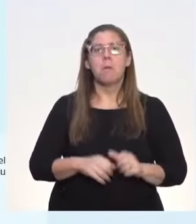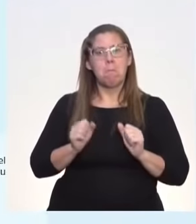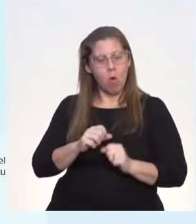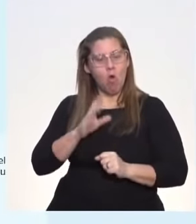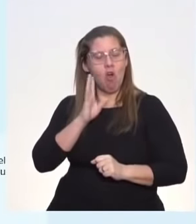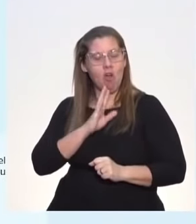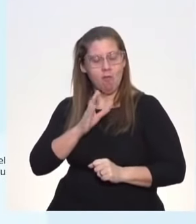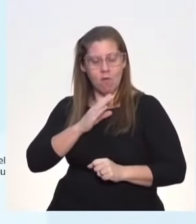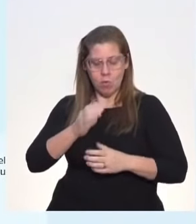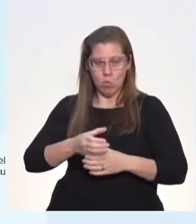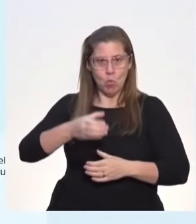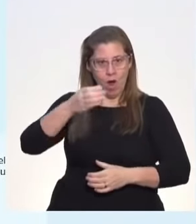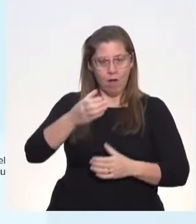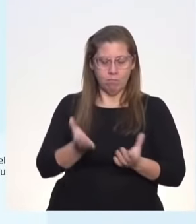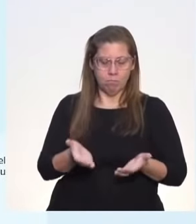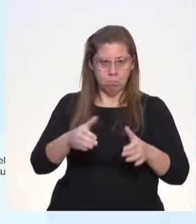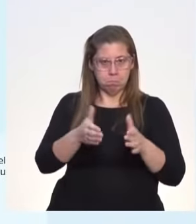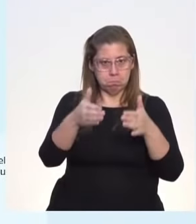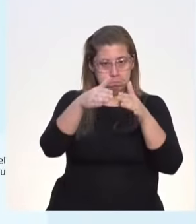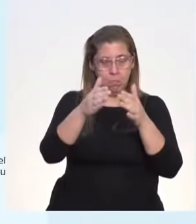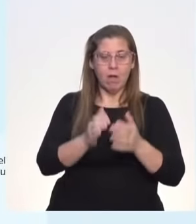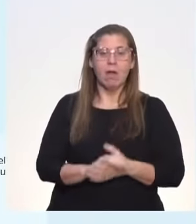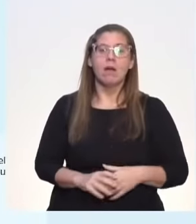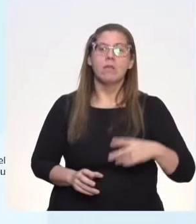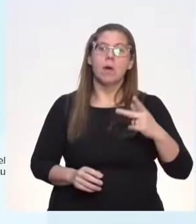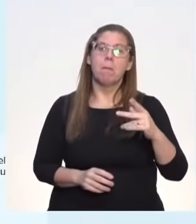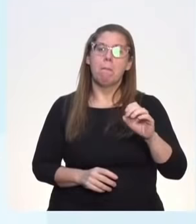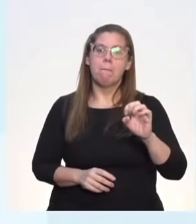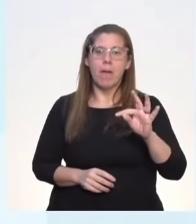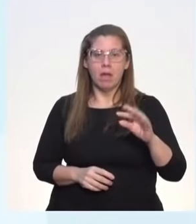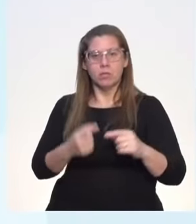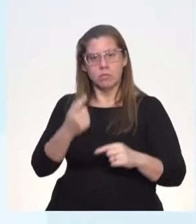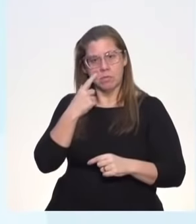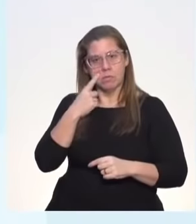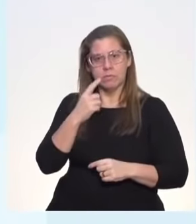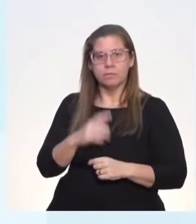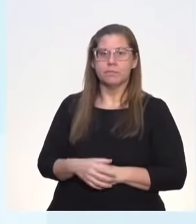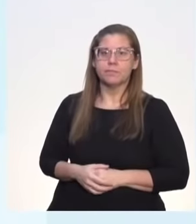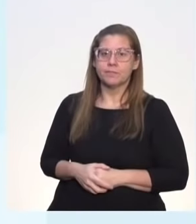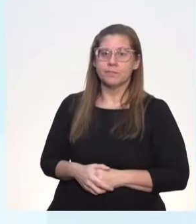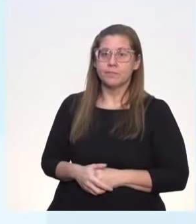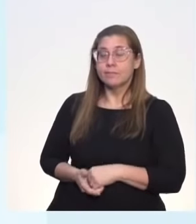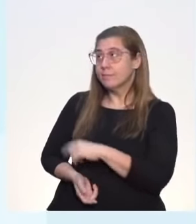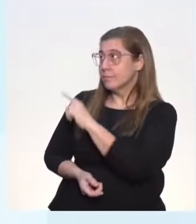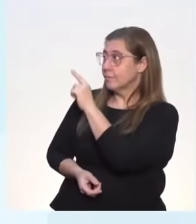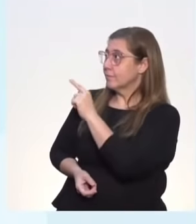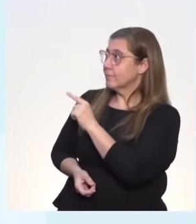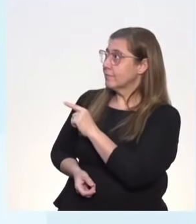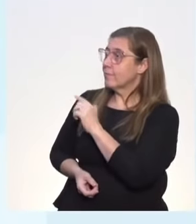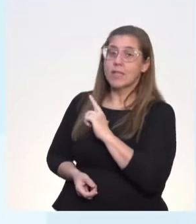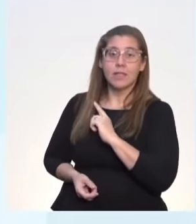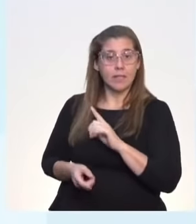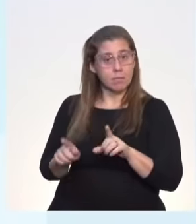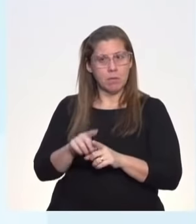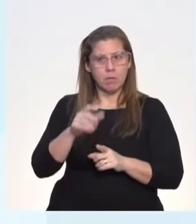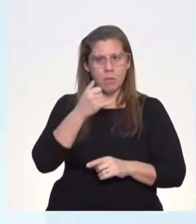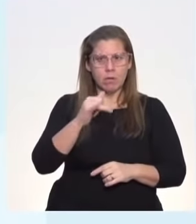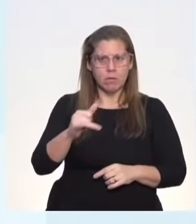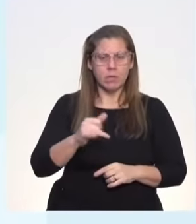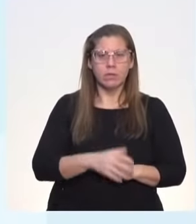com uma garrafinha Pet legalzinha tem aí uma foto de uma cidade que tá aproveitando a energia tem a